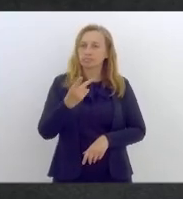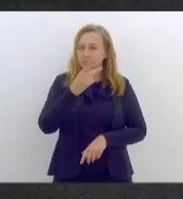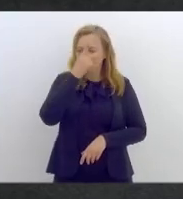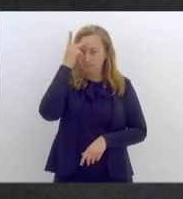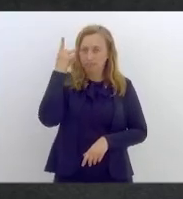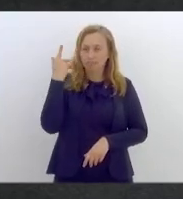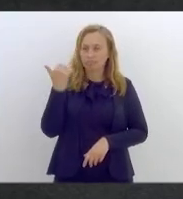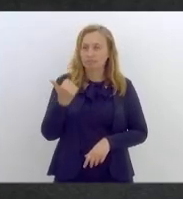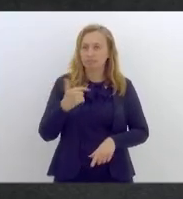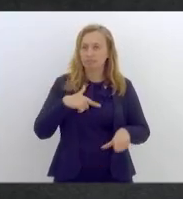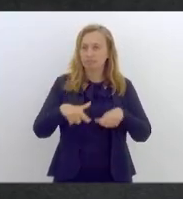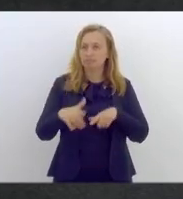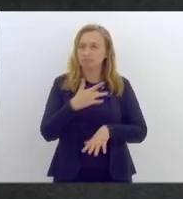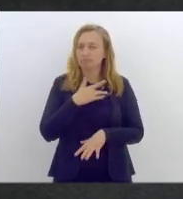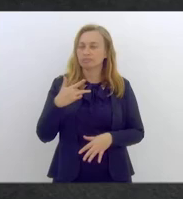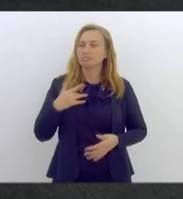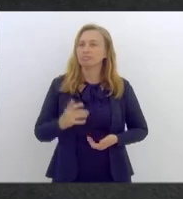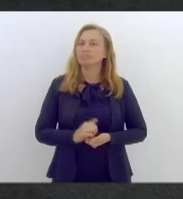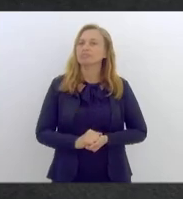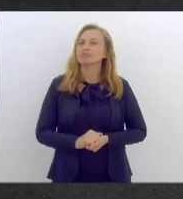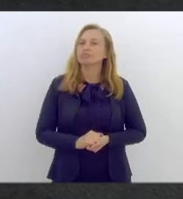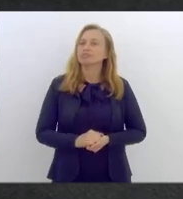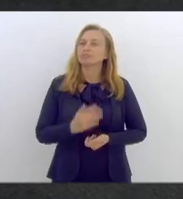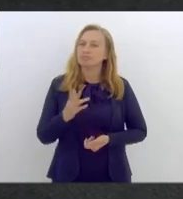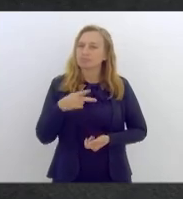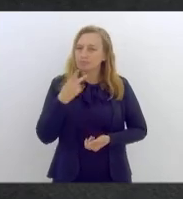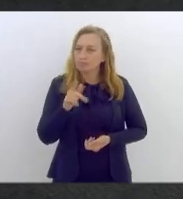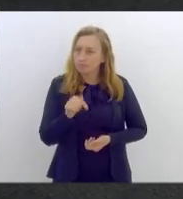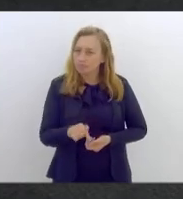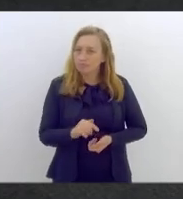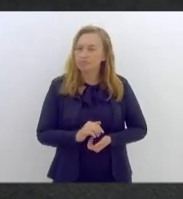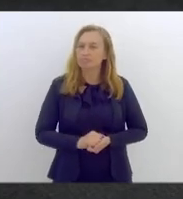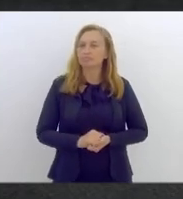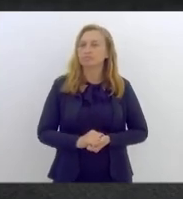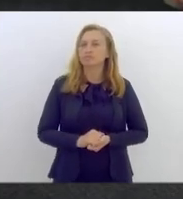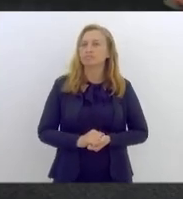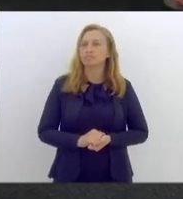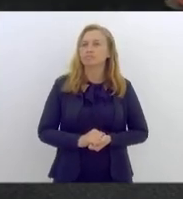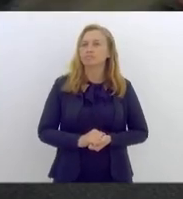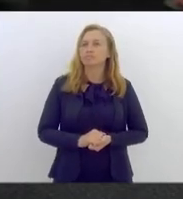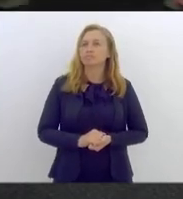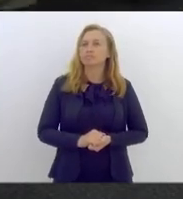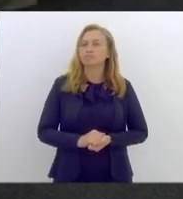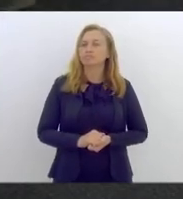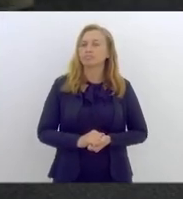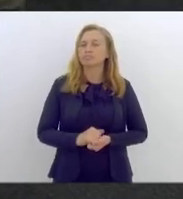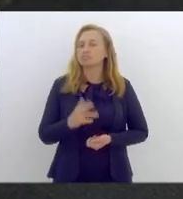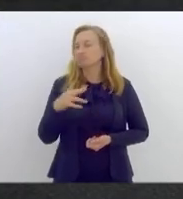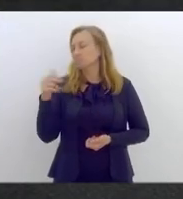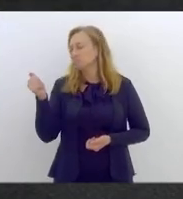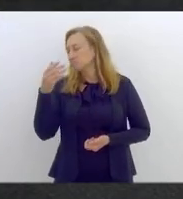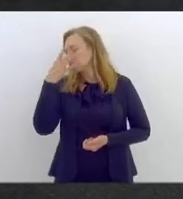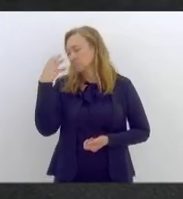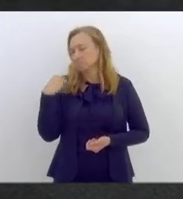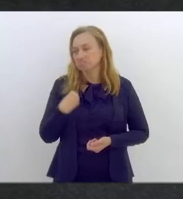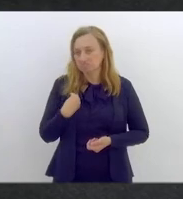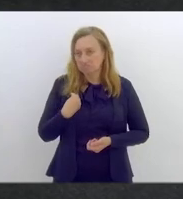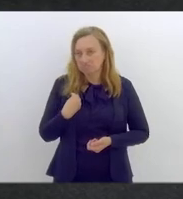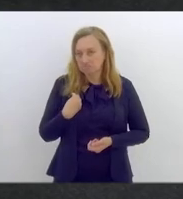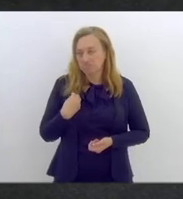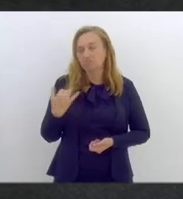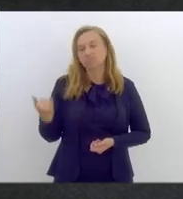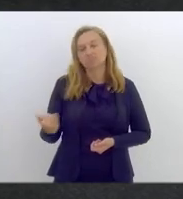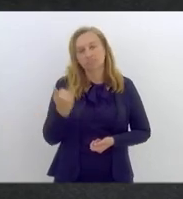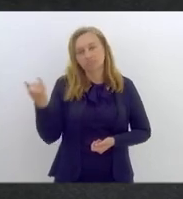da Saúde trabalhadores da saúde já foi dito aqui acho que a gente não vai nunca esquecer a relevância